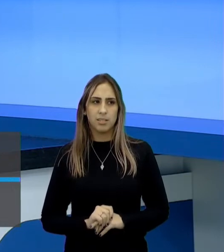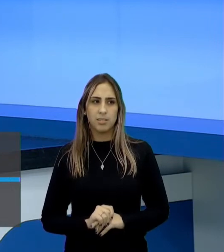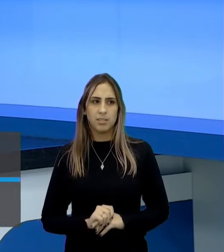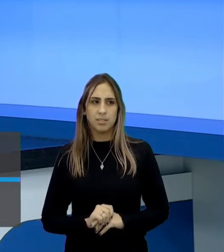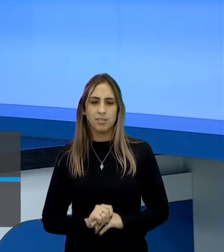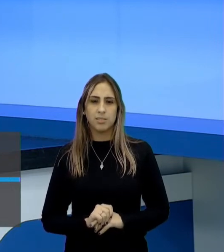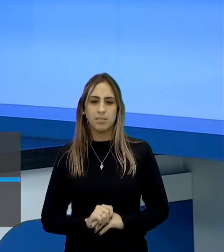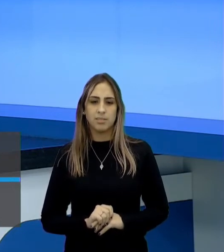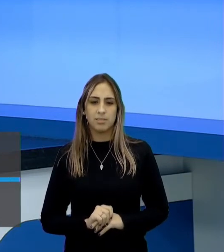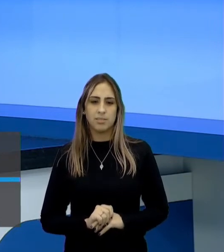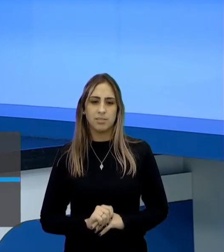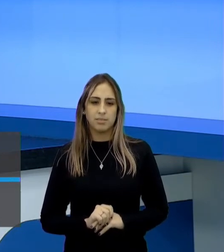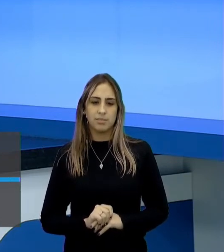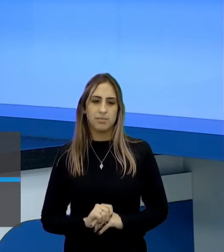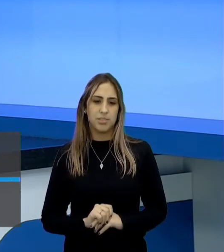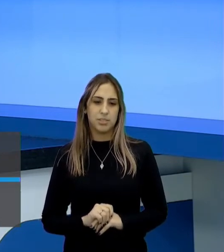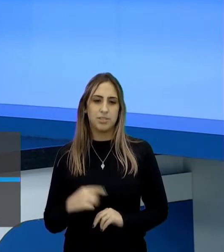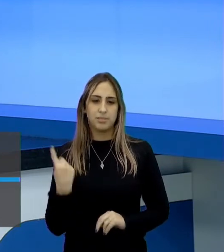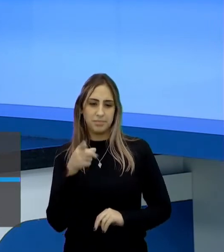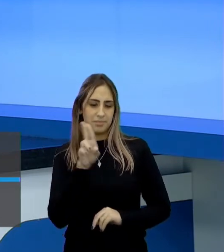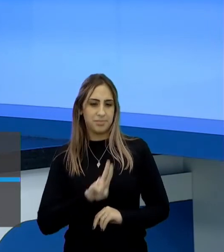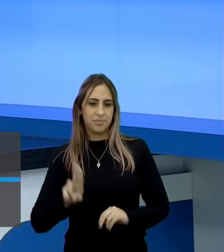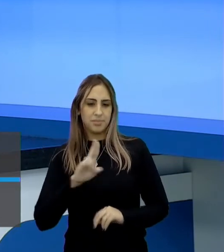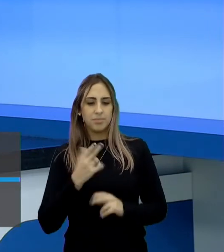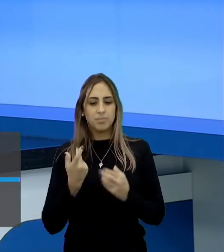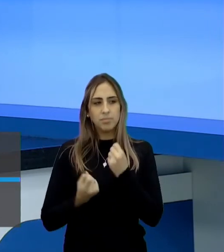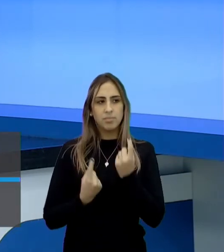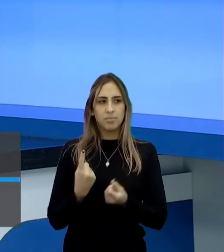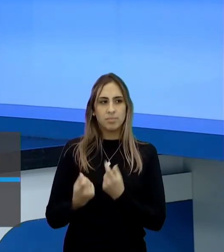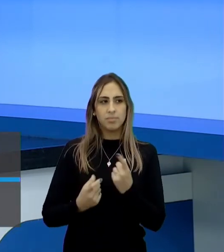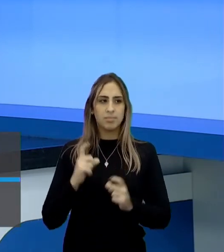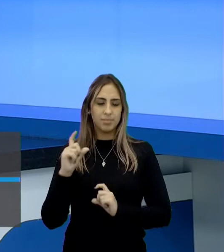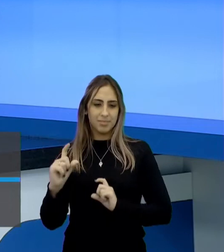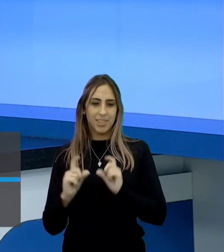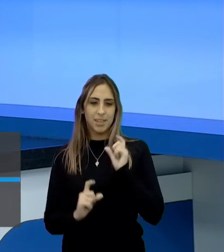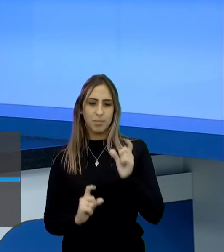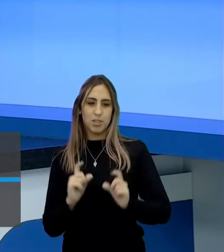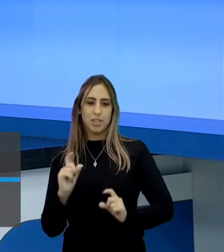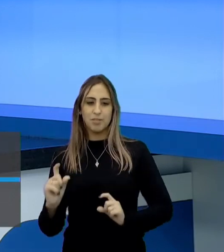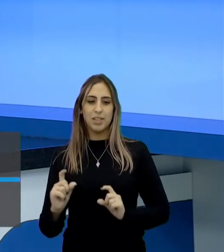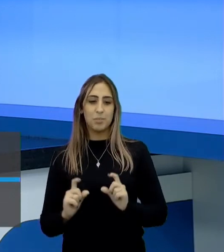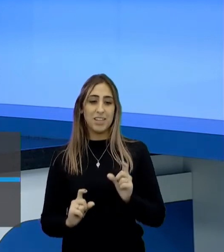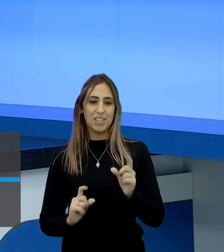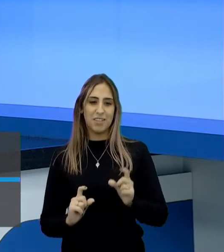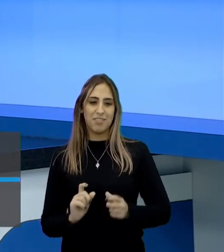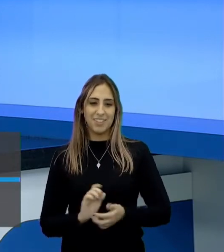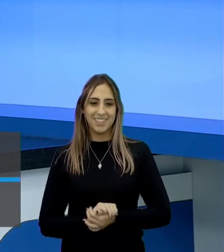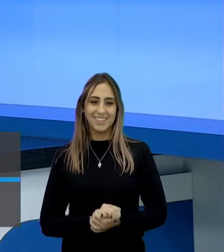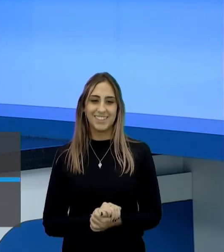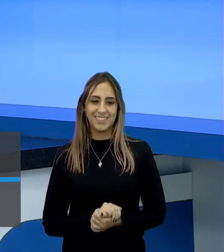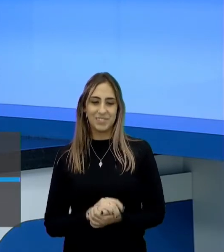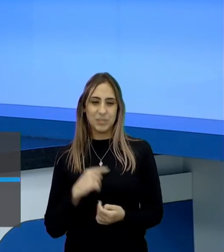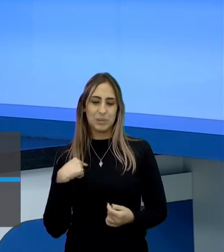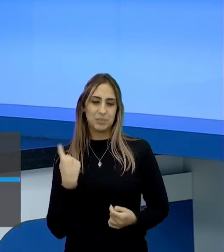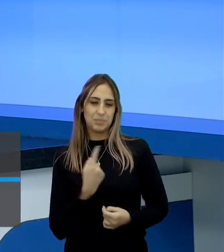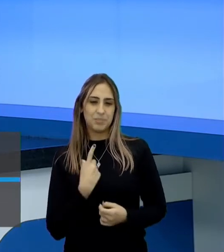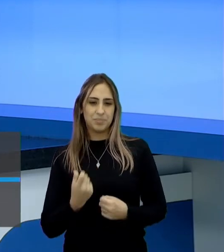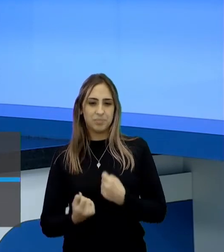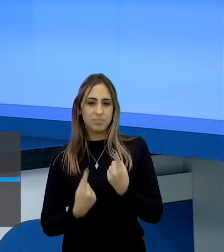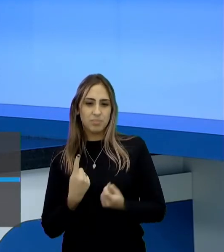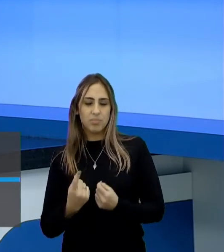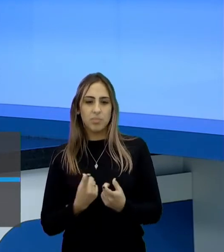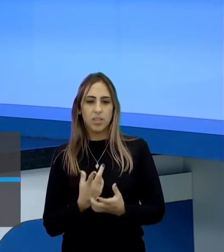né? Ele utiliza algumas palavras que marcam muito